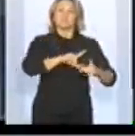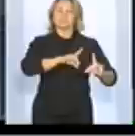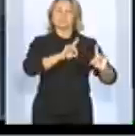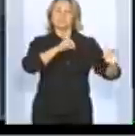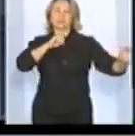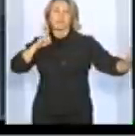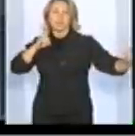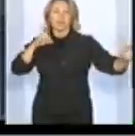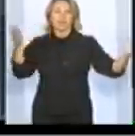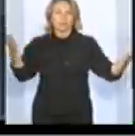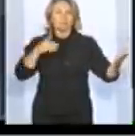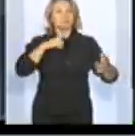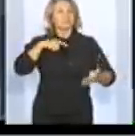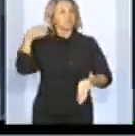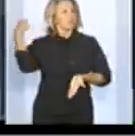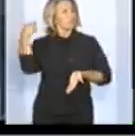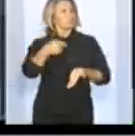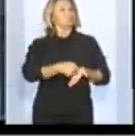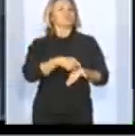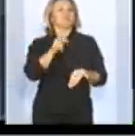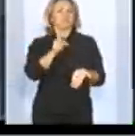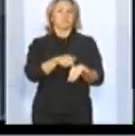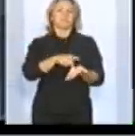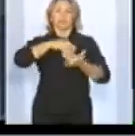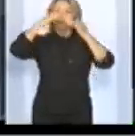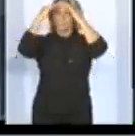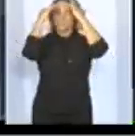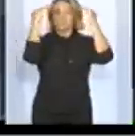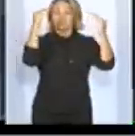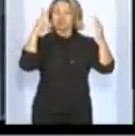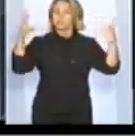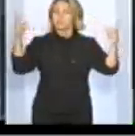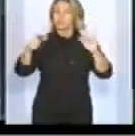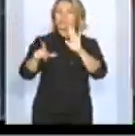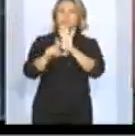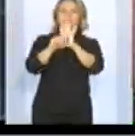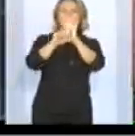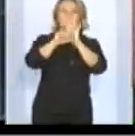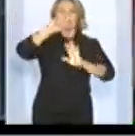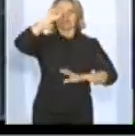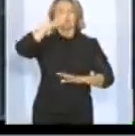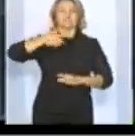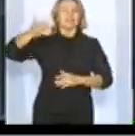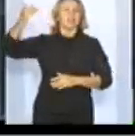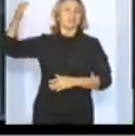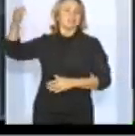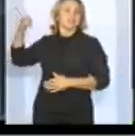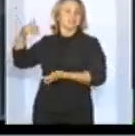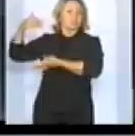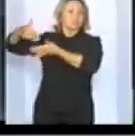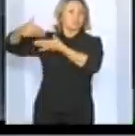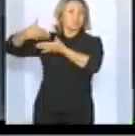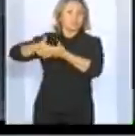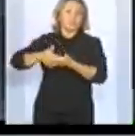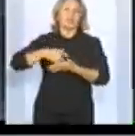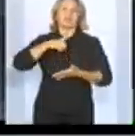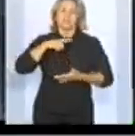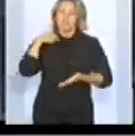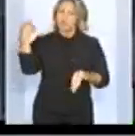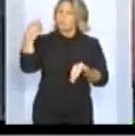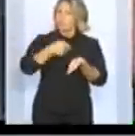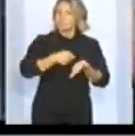efetivamente cumpram com aquelas obrigações que foram estabelecidas lá atrás, normalmente tendo obrigações de cabear